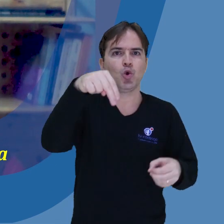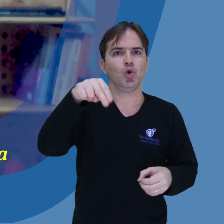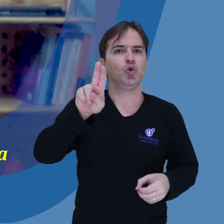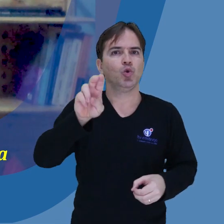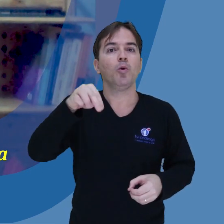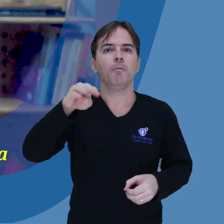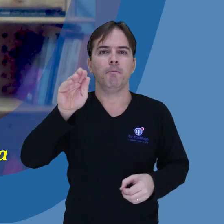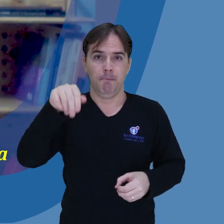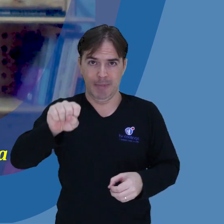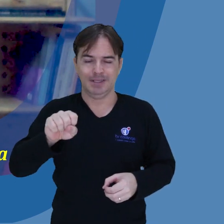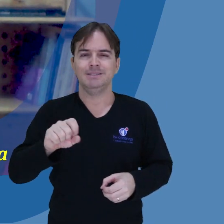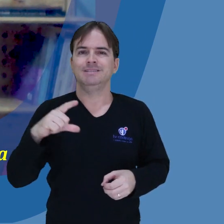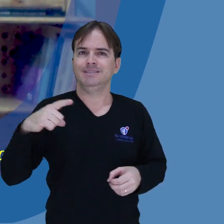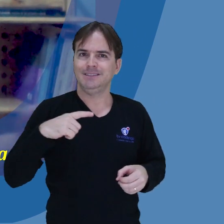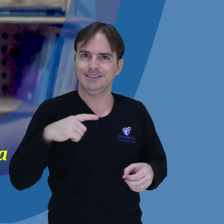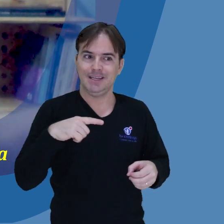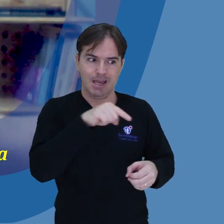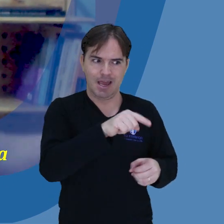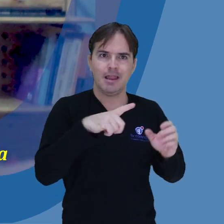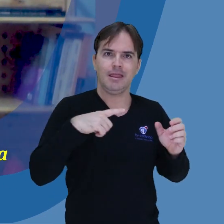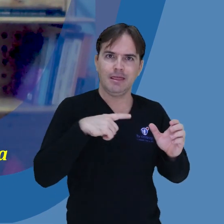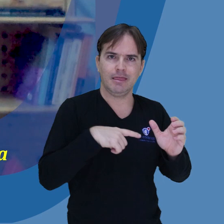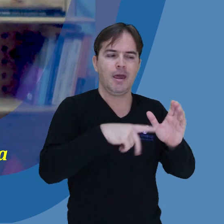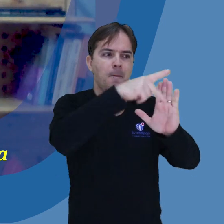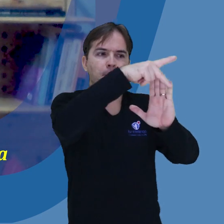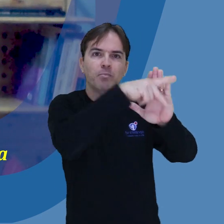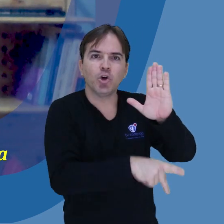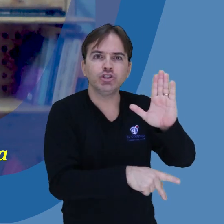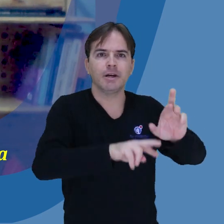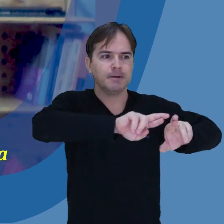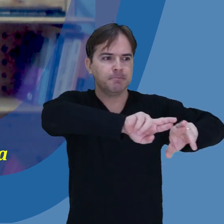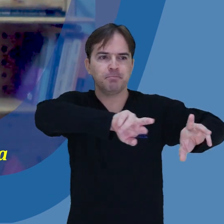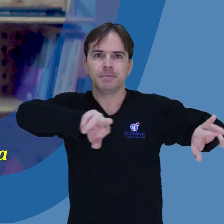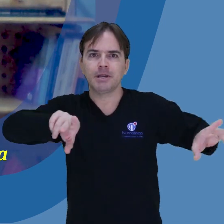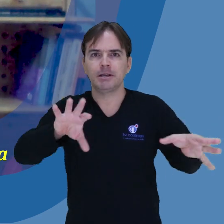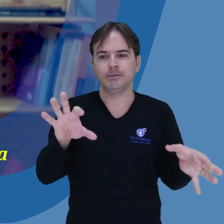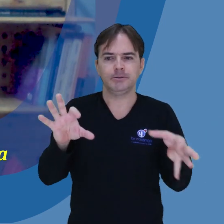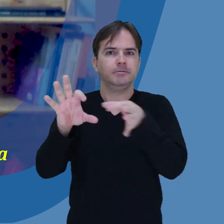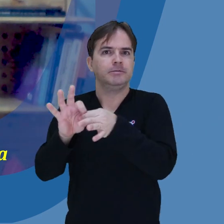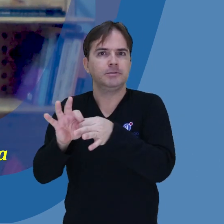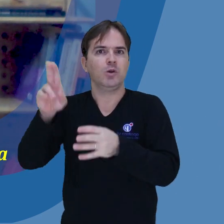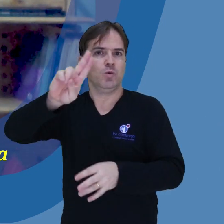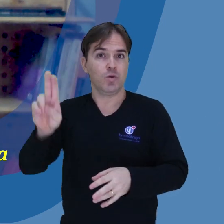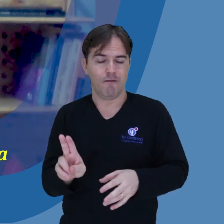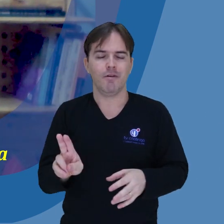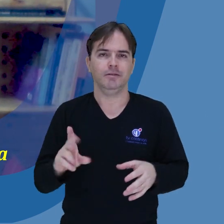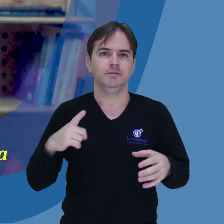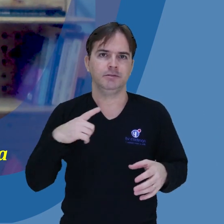MAMS, que se gestou e se mantém a partir do apoio de projetos da